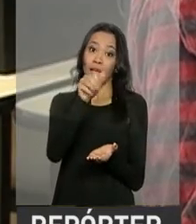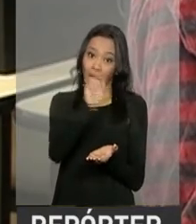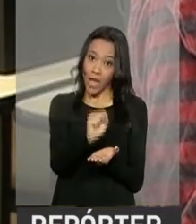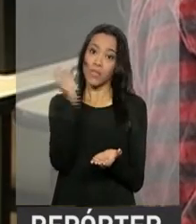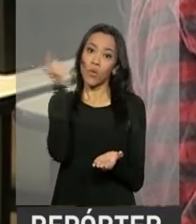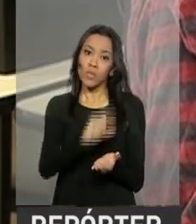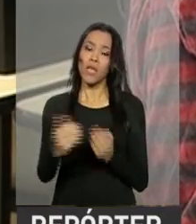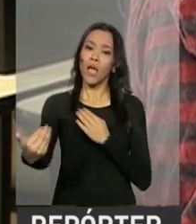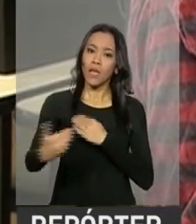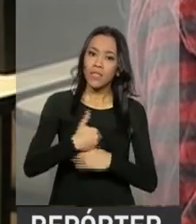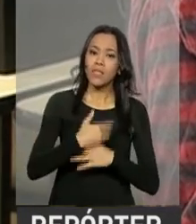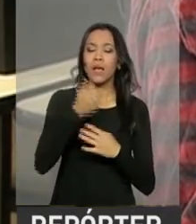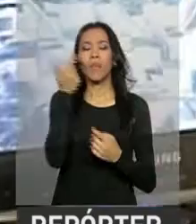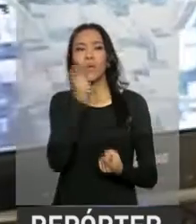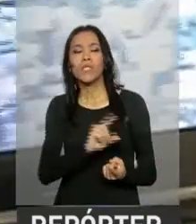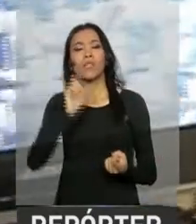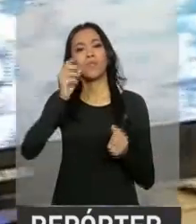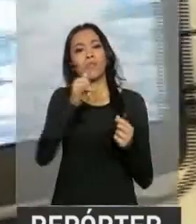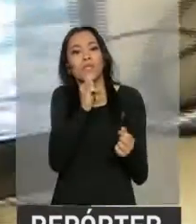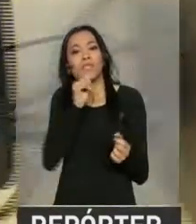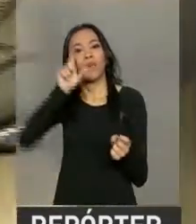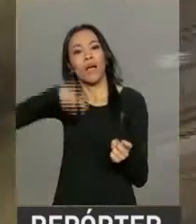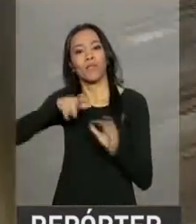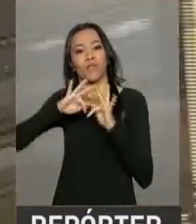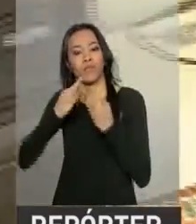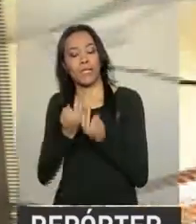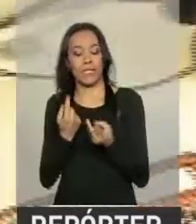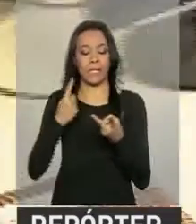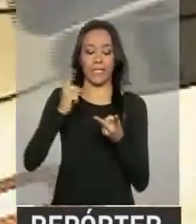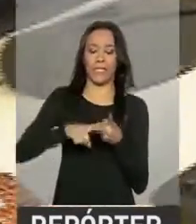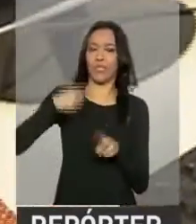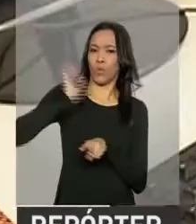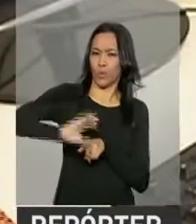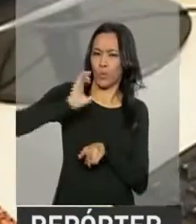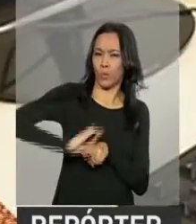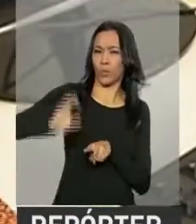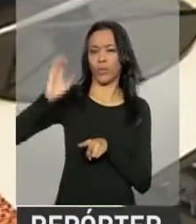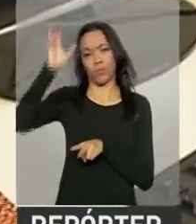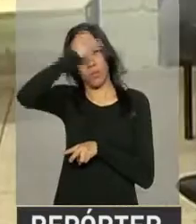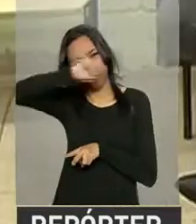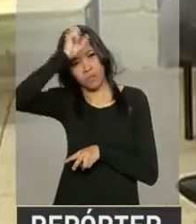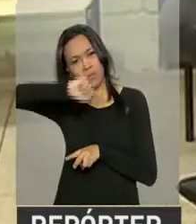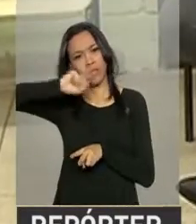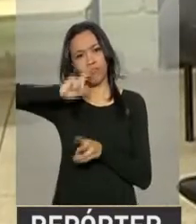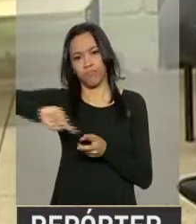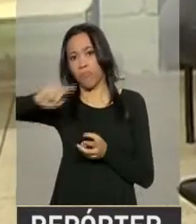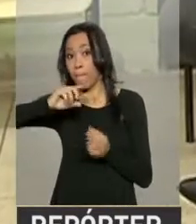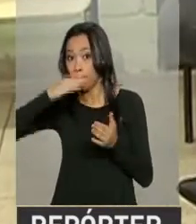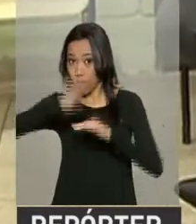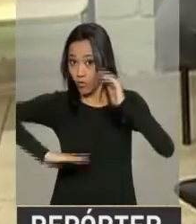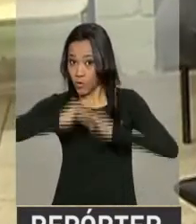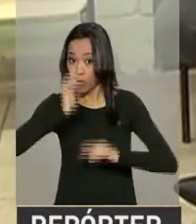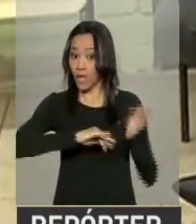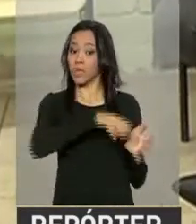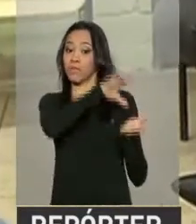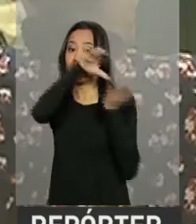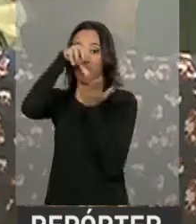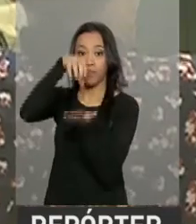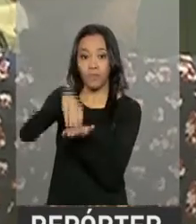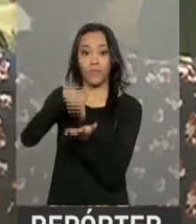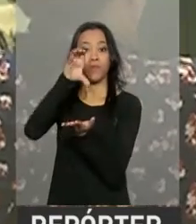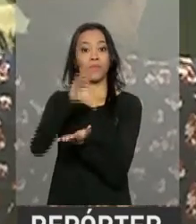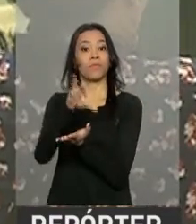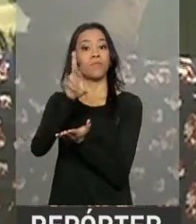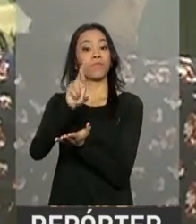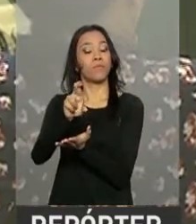benefícios como o bolsa família além de cursos de qualificação profissional por exemplo já no creches são atendidas